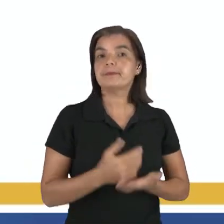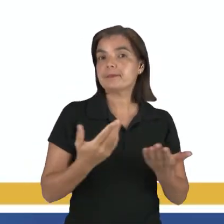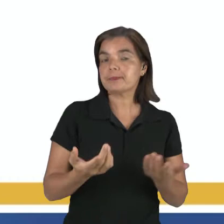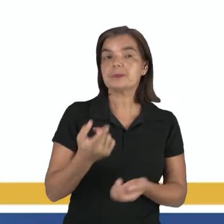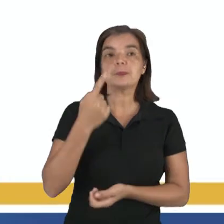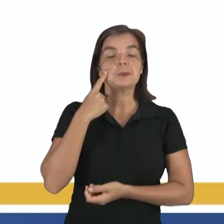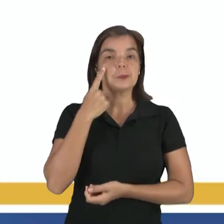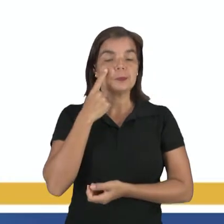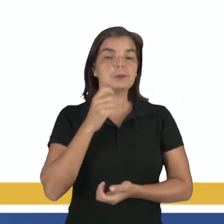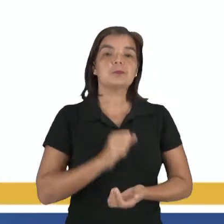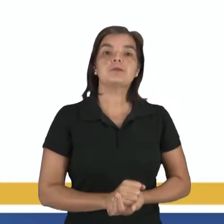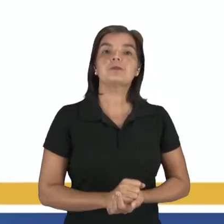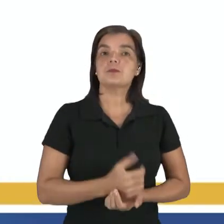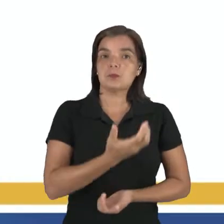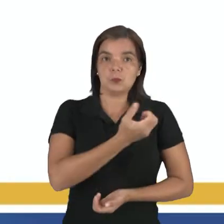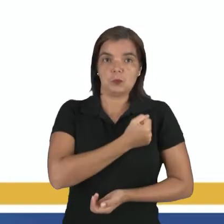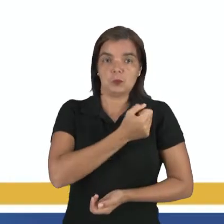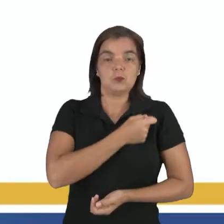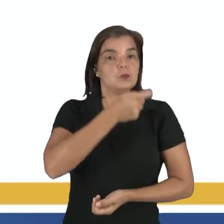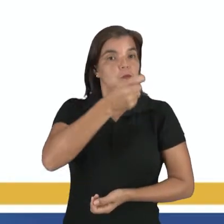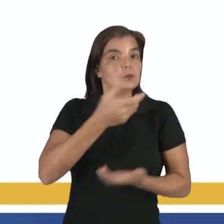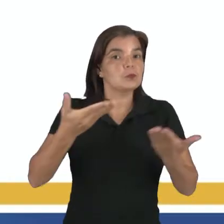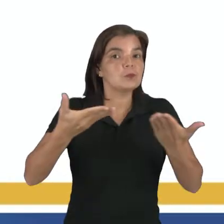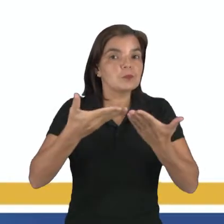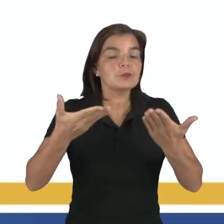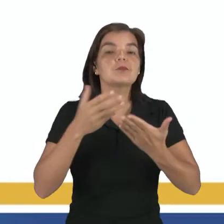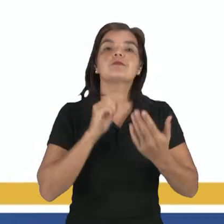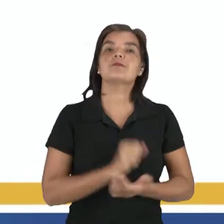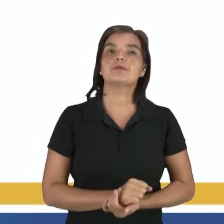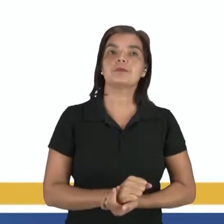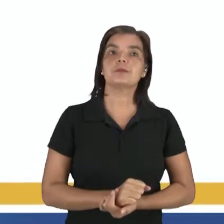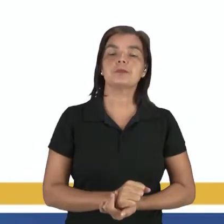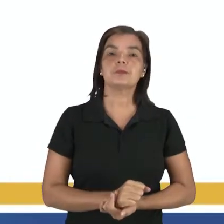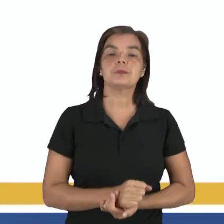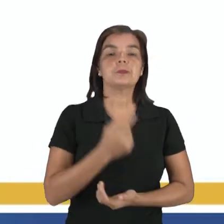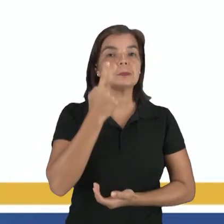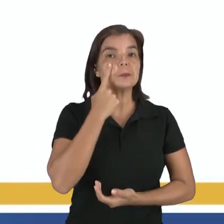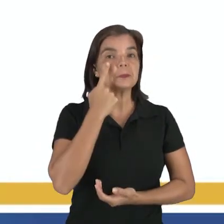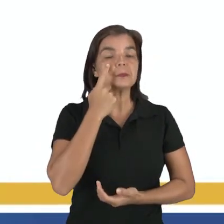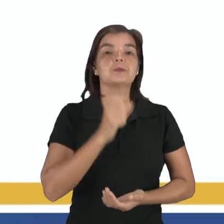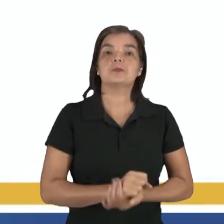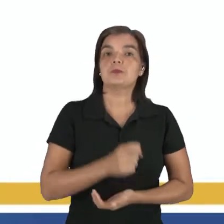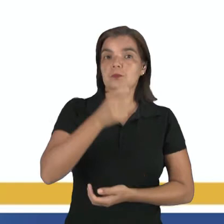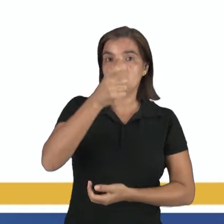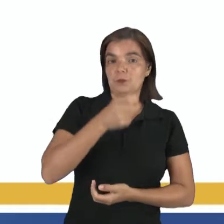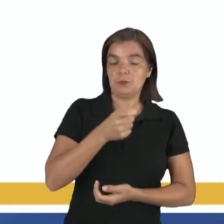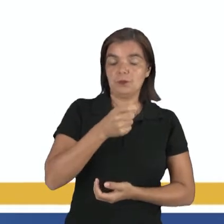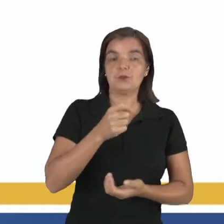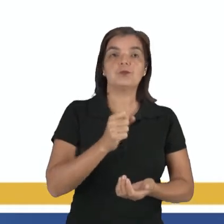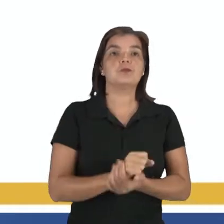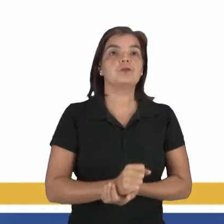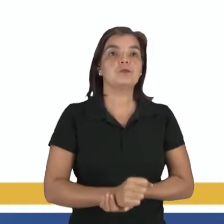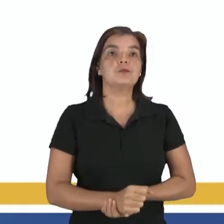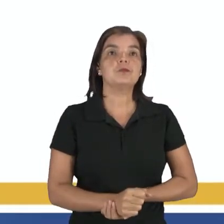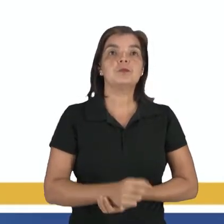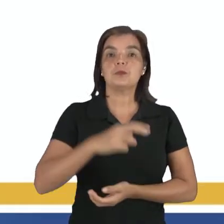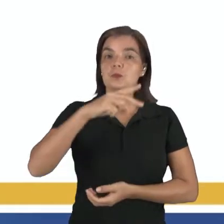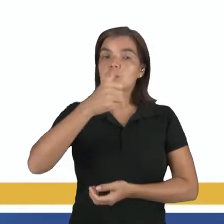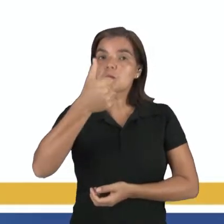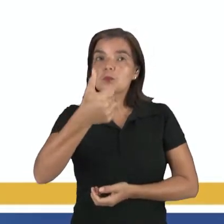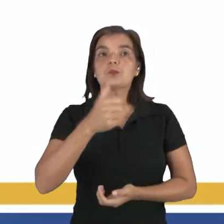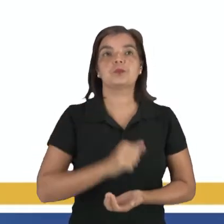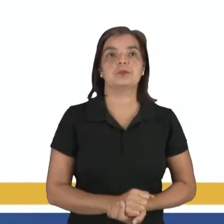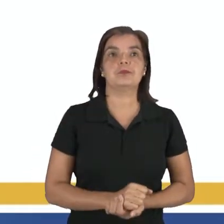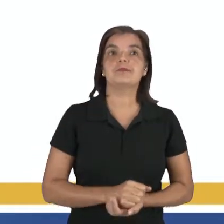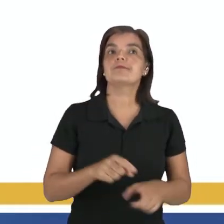Então vamos lá, vamos dar valor a esse x agora, tá? Então veja lá, olha o que está dizendo. Quando o x é igual